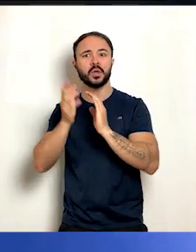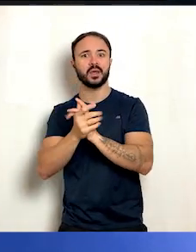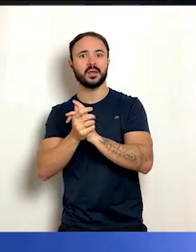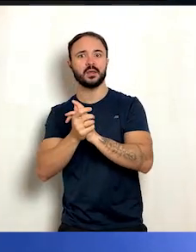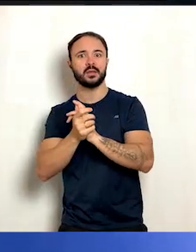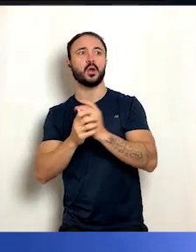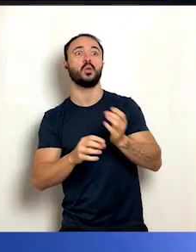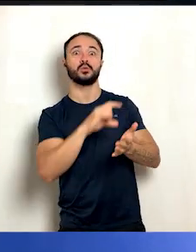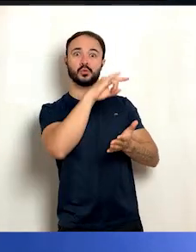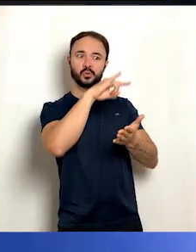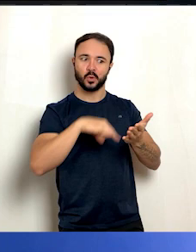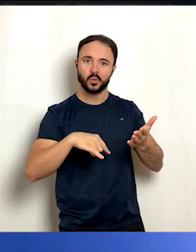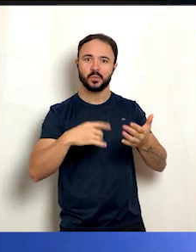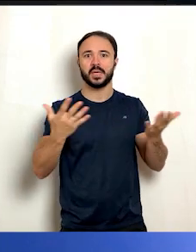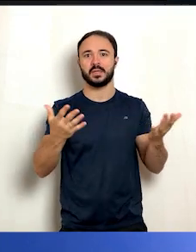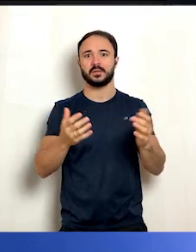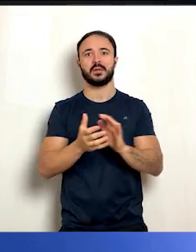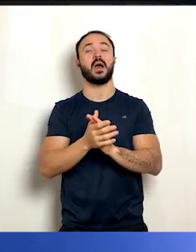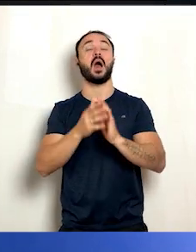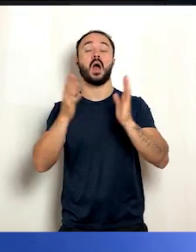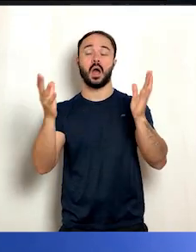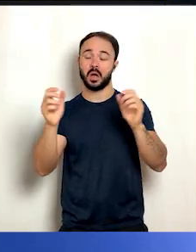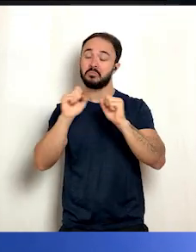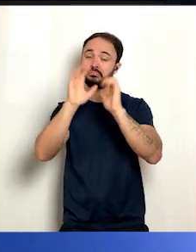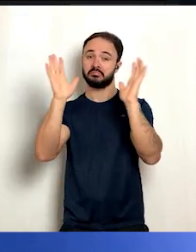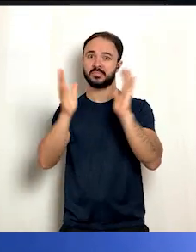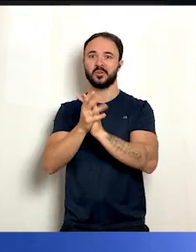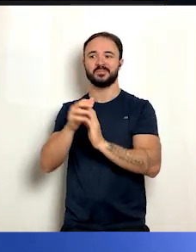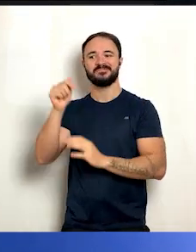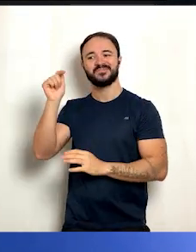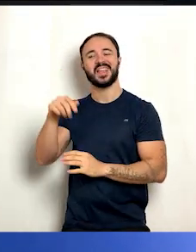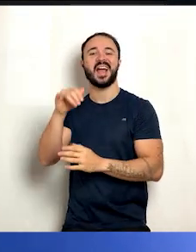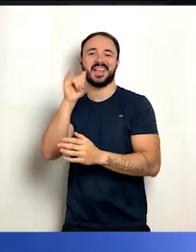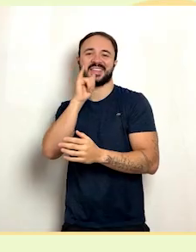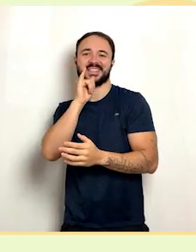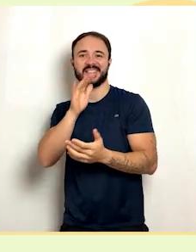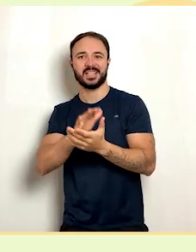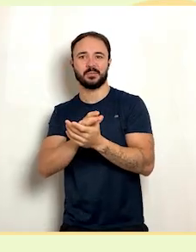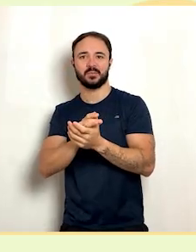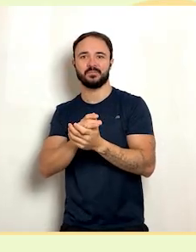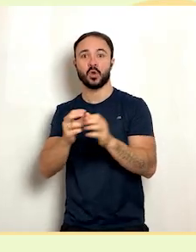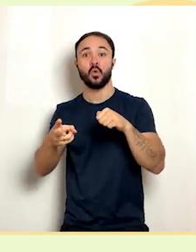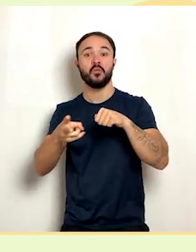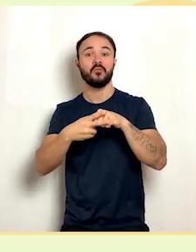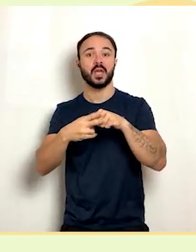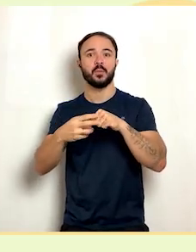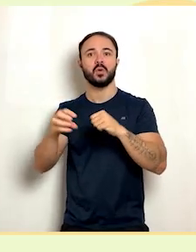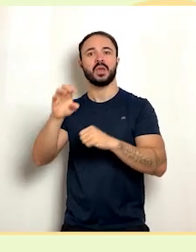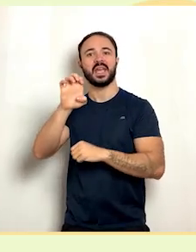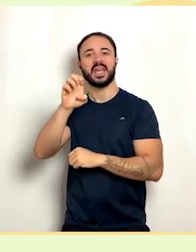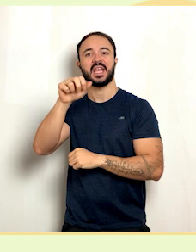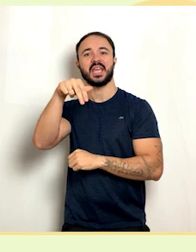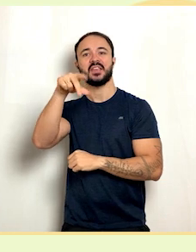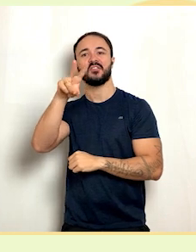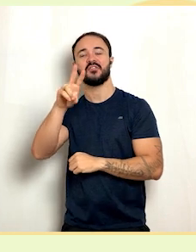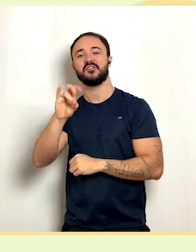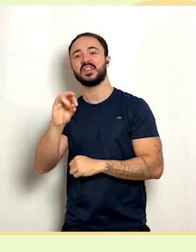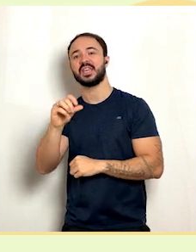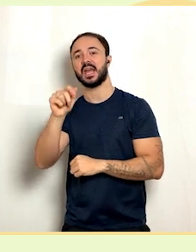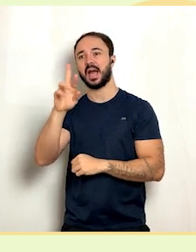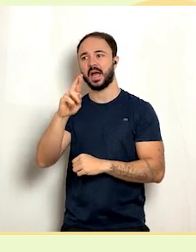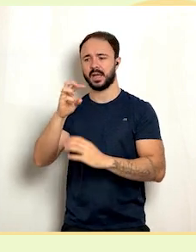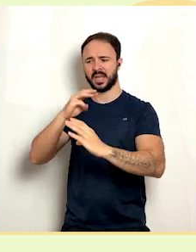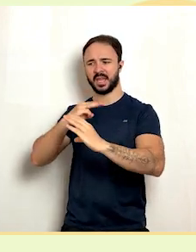Os documentos. Portanto, neste caso, o verbo enviar vai ser transitivo